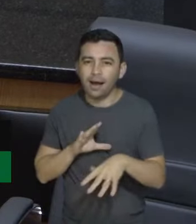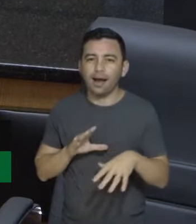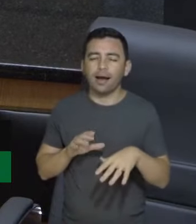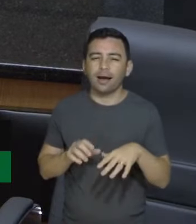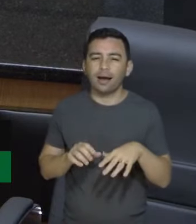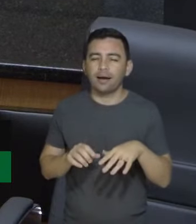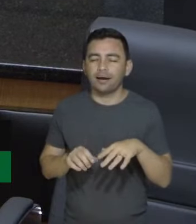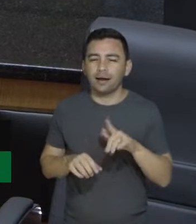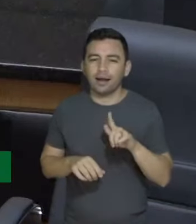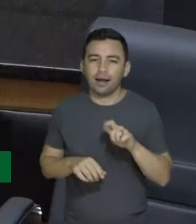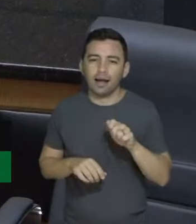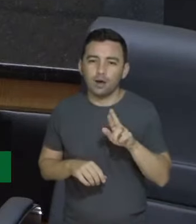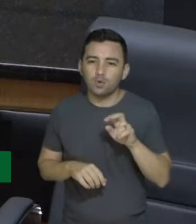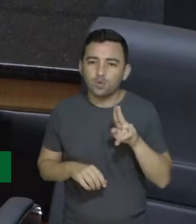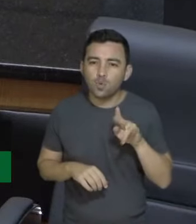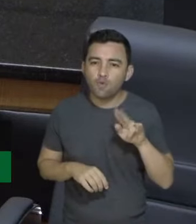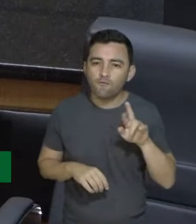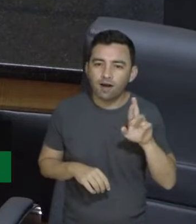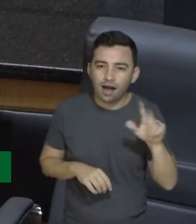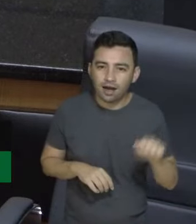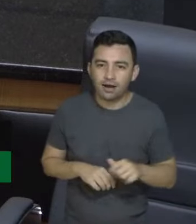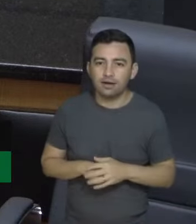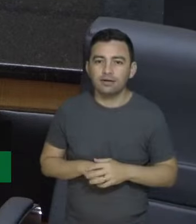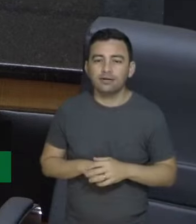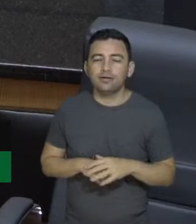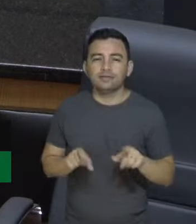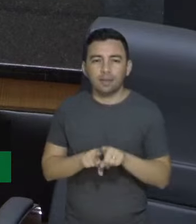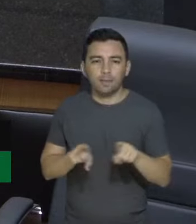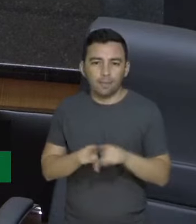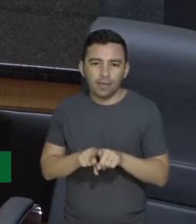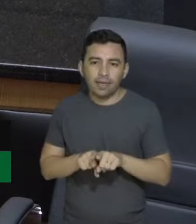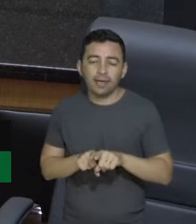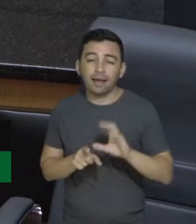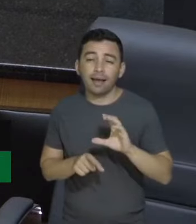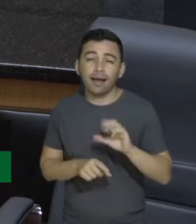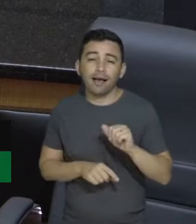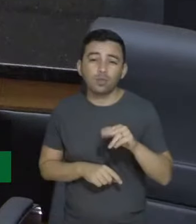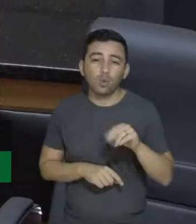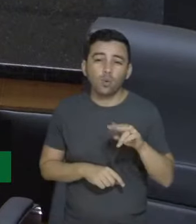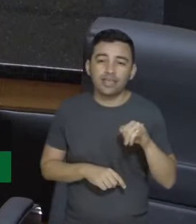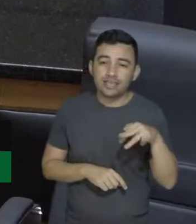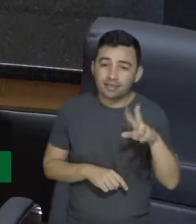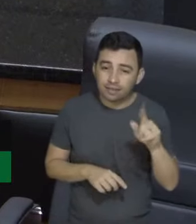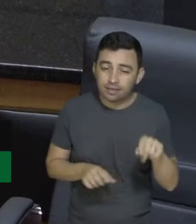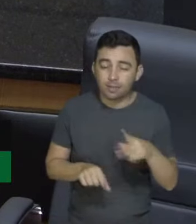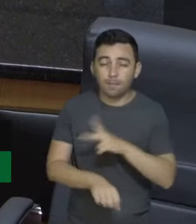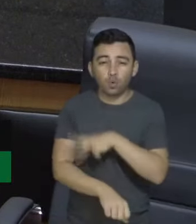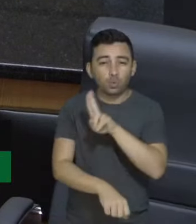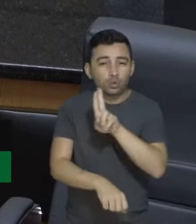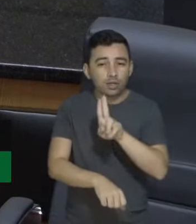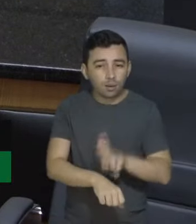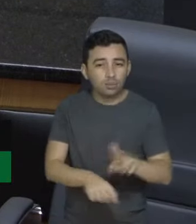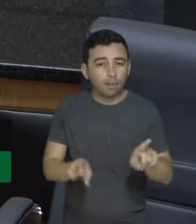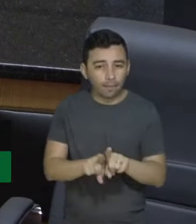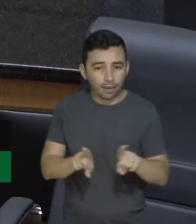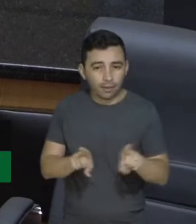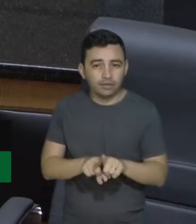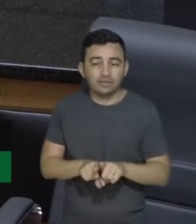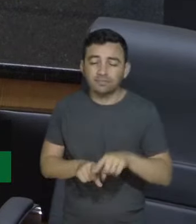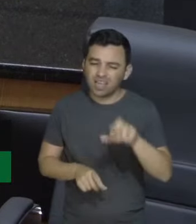Garuva, e que vai lá a nossa minha terra natal, Canoinhas e Porto União. Uma região lá